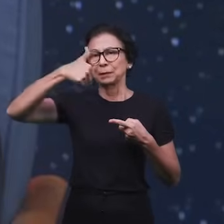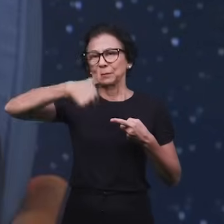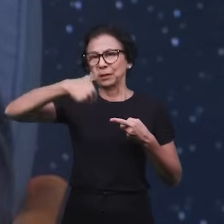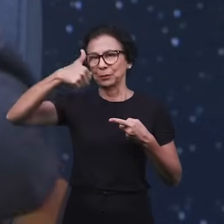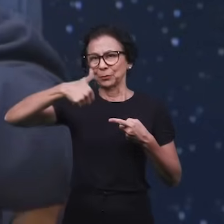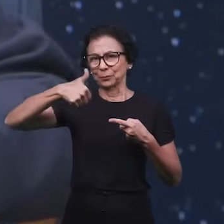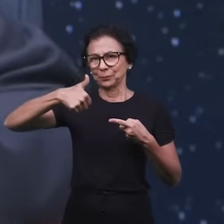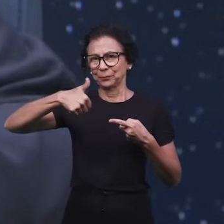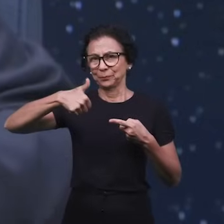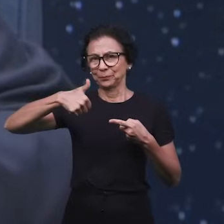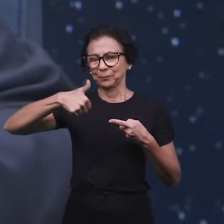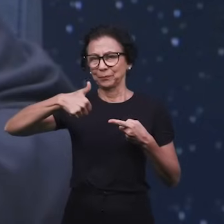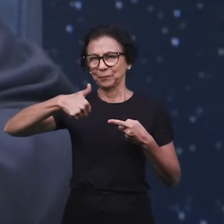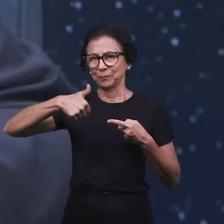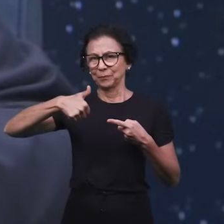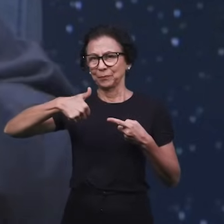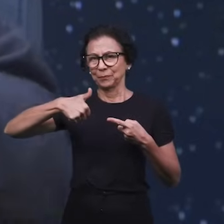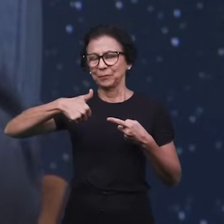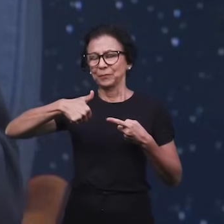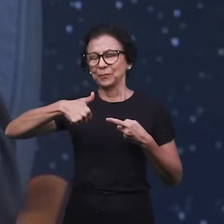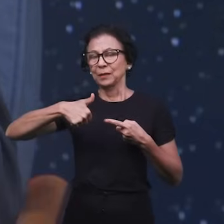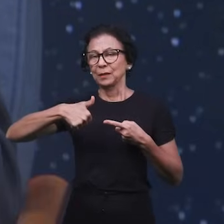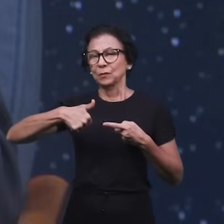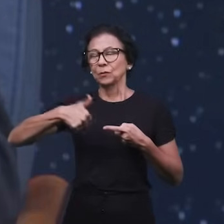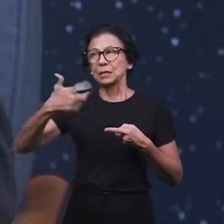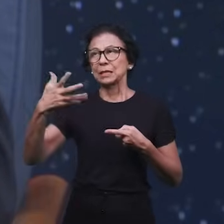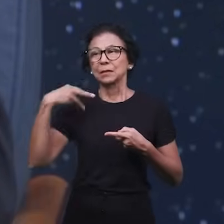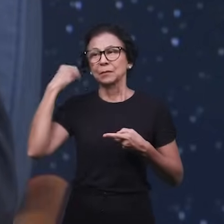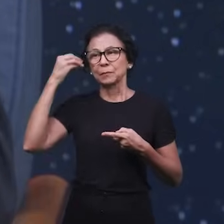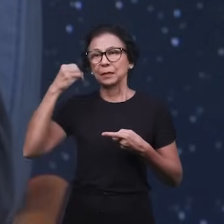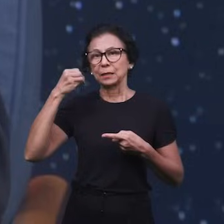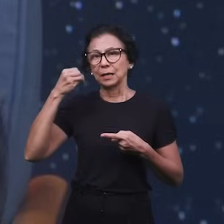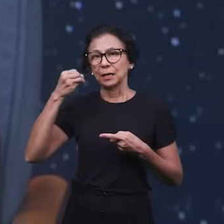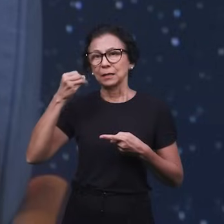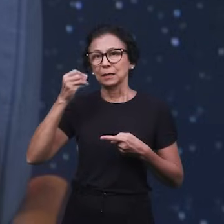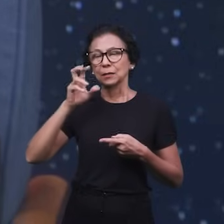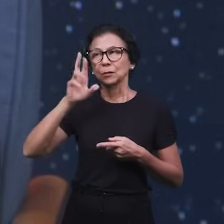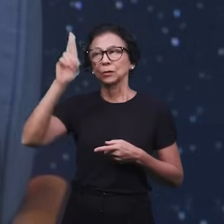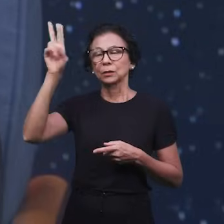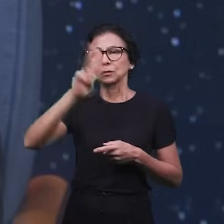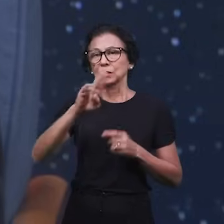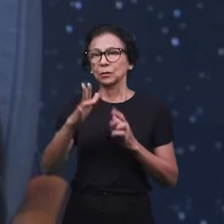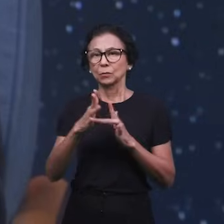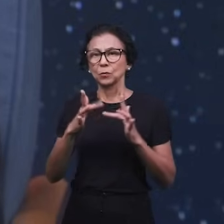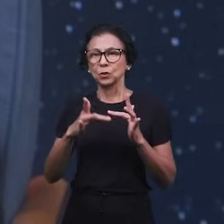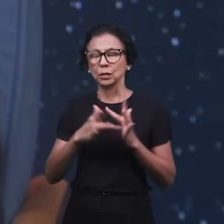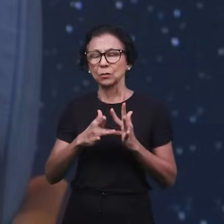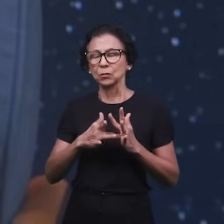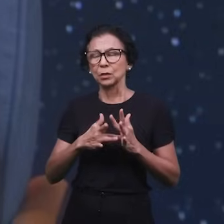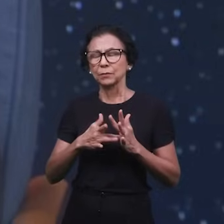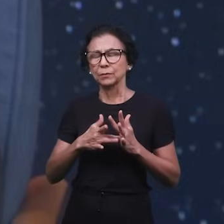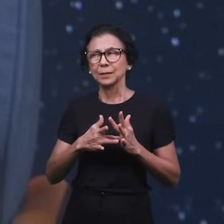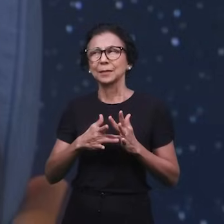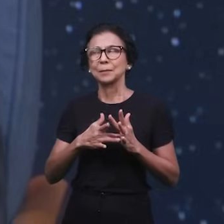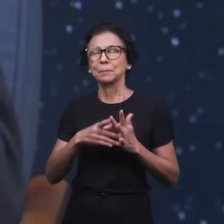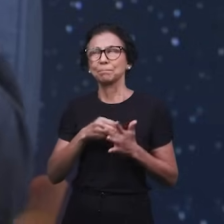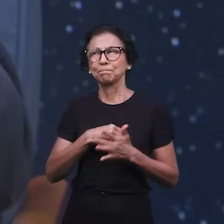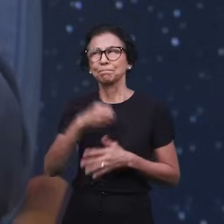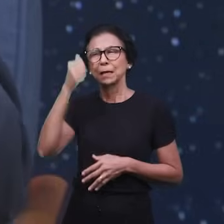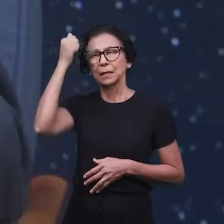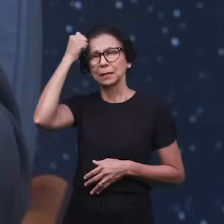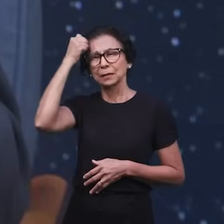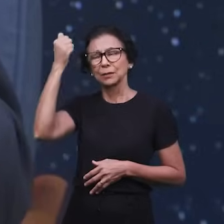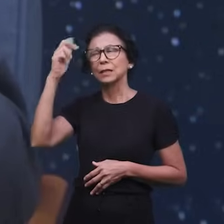encontro com Deus pela fé em Jesus, você se arrepende. Senhor, eu confesso que Jesus é o Senhor.